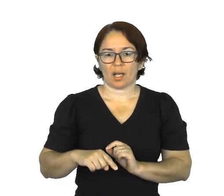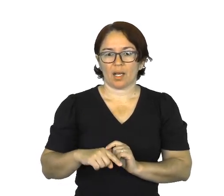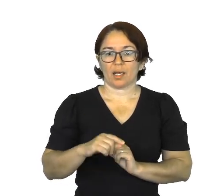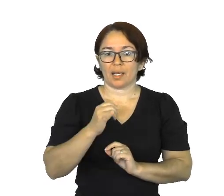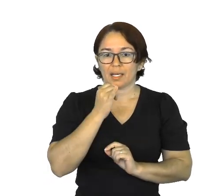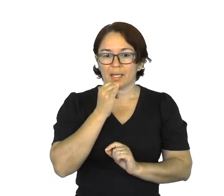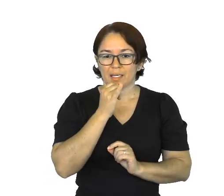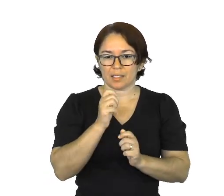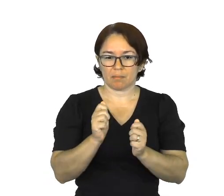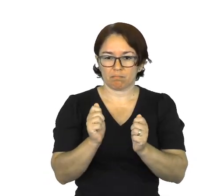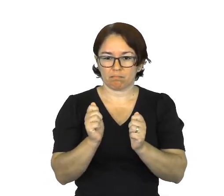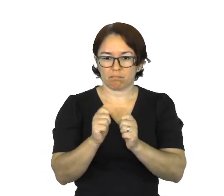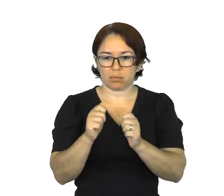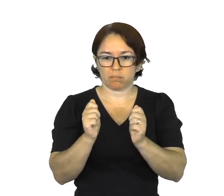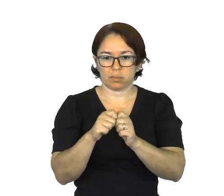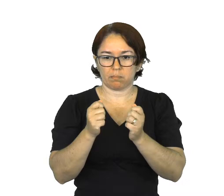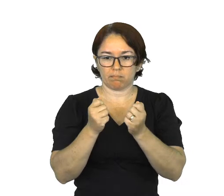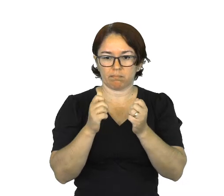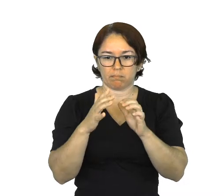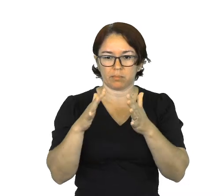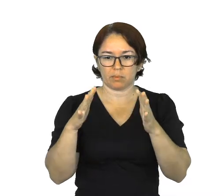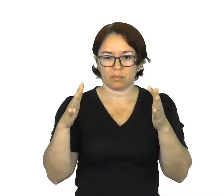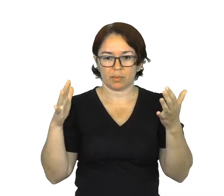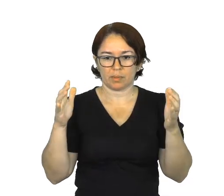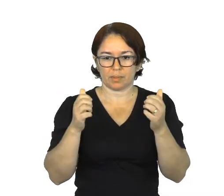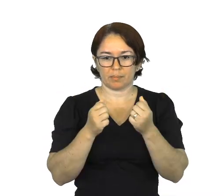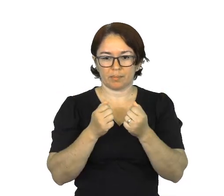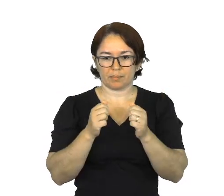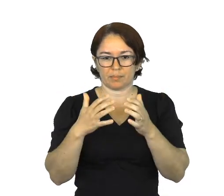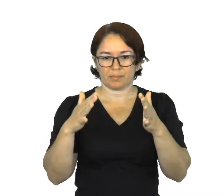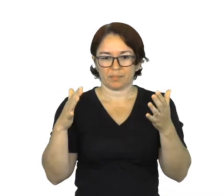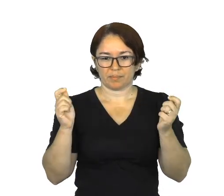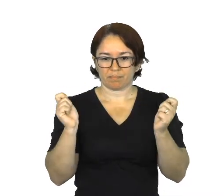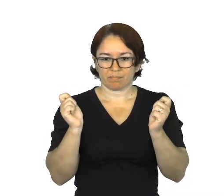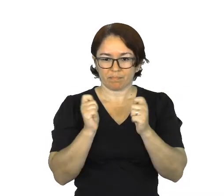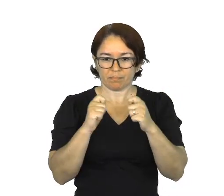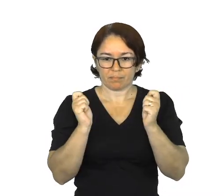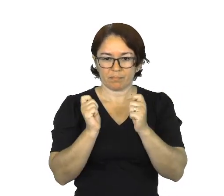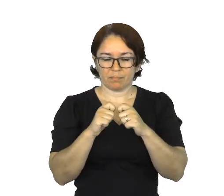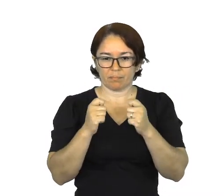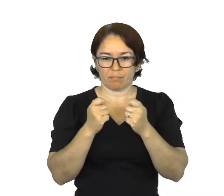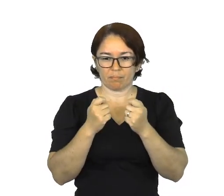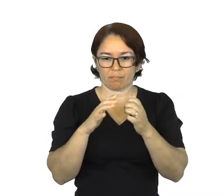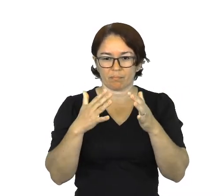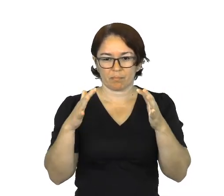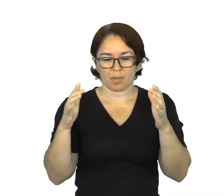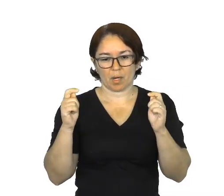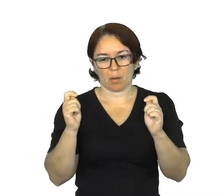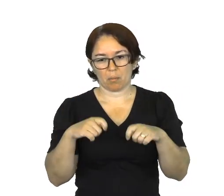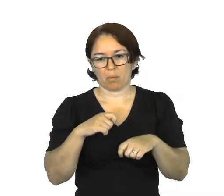de perturbações que só podem propagar-se em algum meio preenchido por matéria, como água, ar,